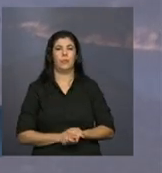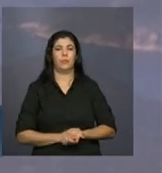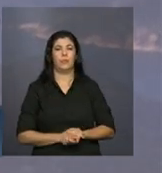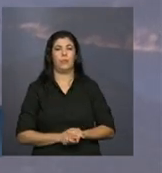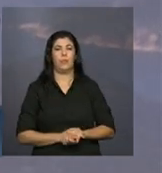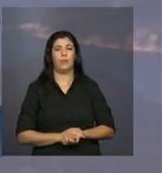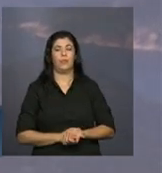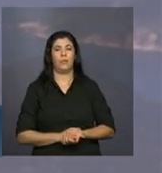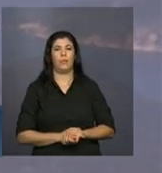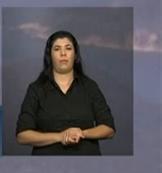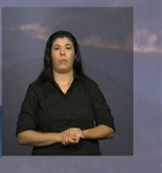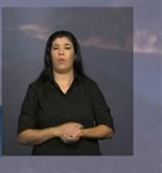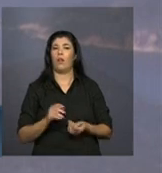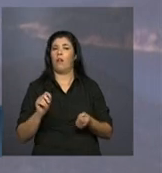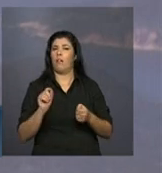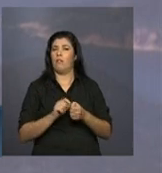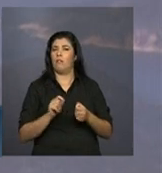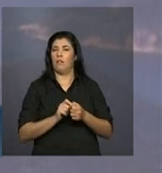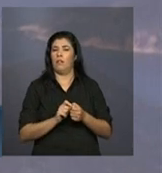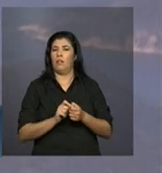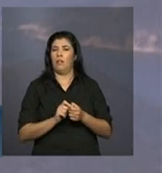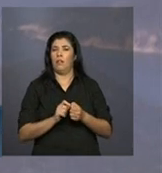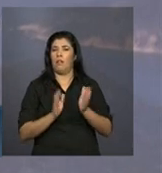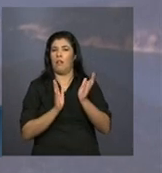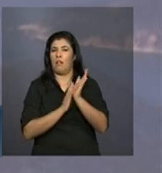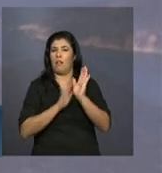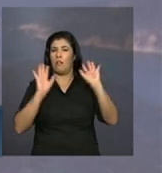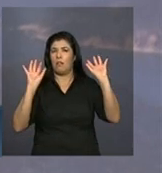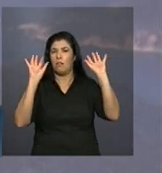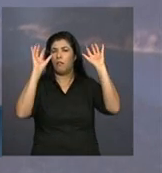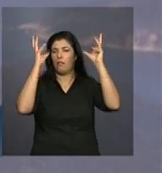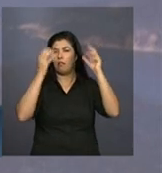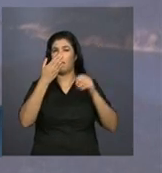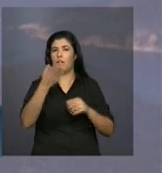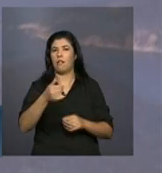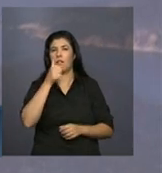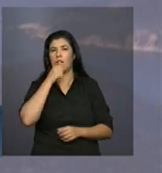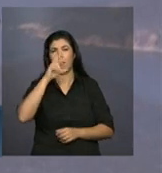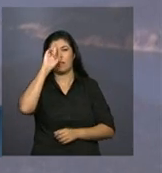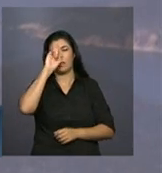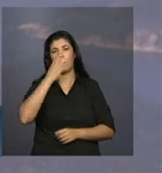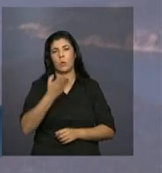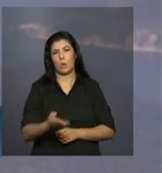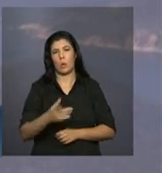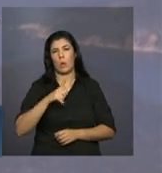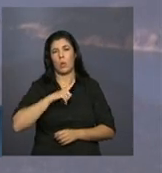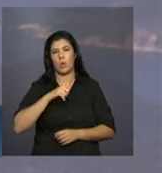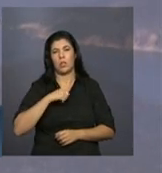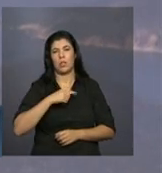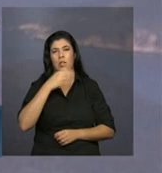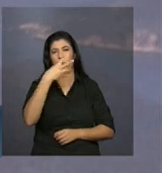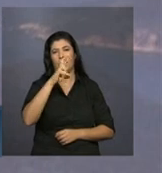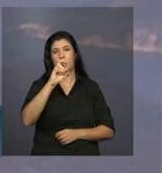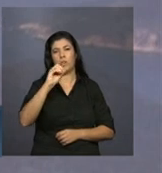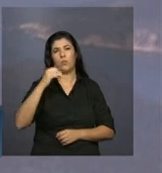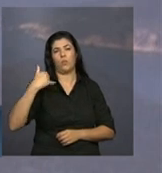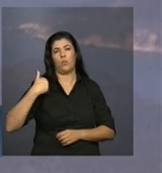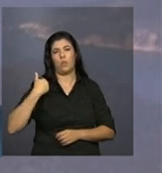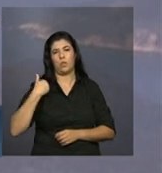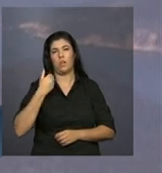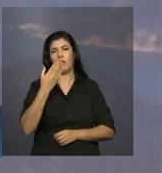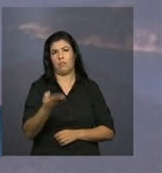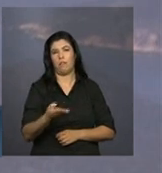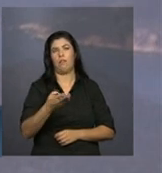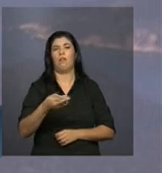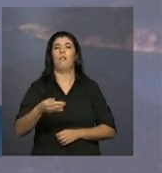O aniversário de uma jovem senhora de 450 anos, como é a cidade do Rio de Janeiro, ela é um momento